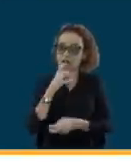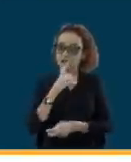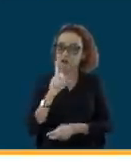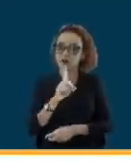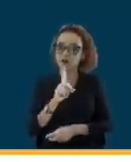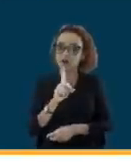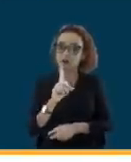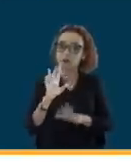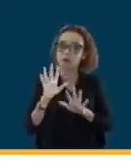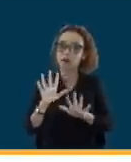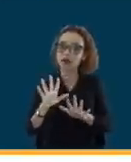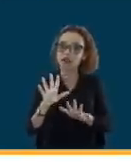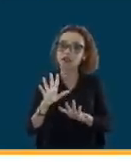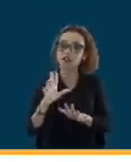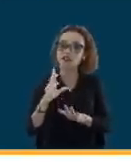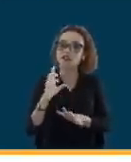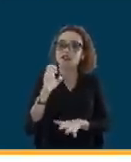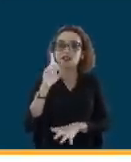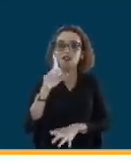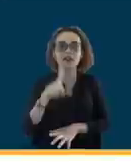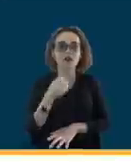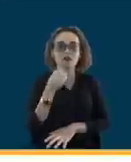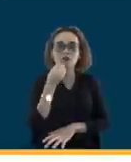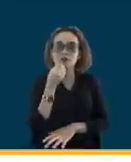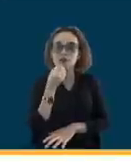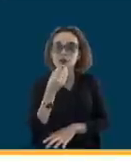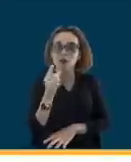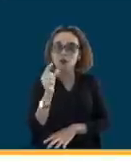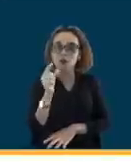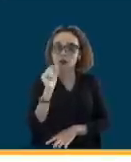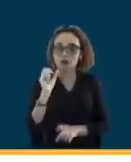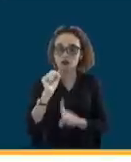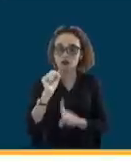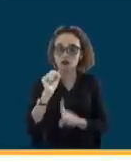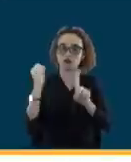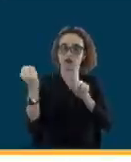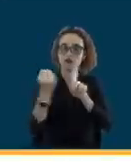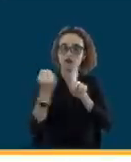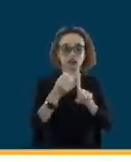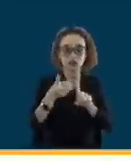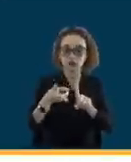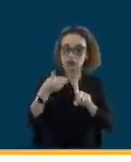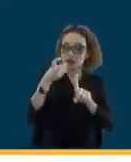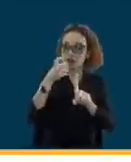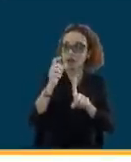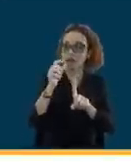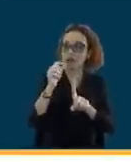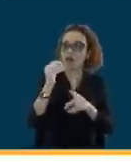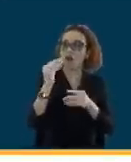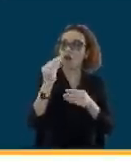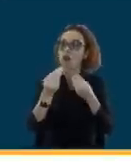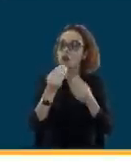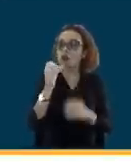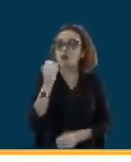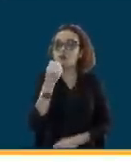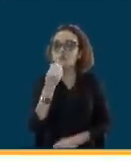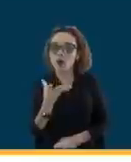como é gratificante, né? E a sociedade muitas vezes não percebe como é gratificante ser instrumento